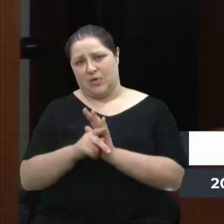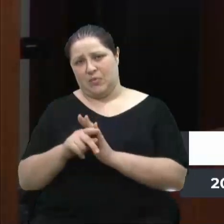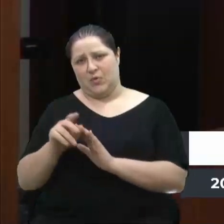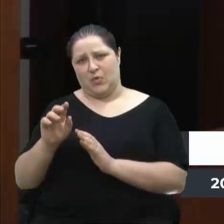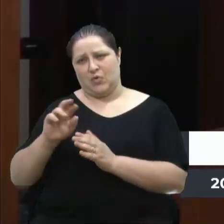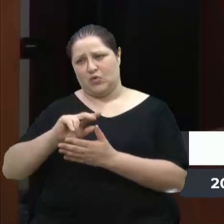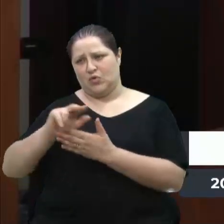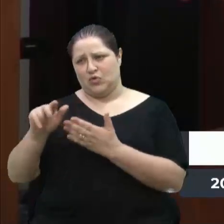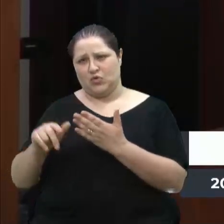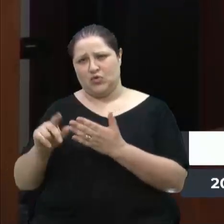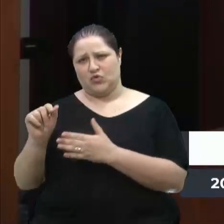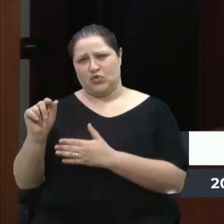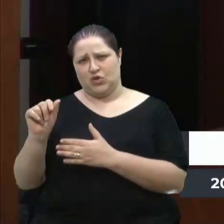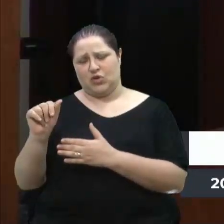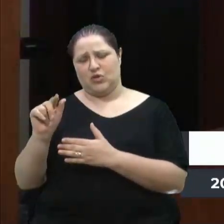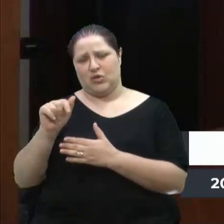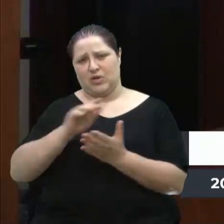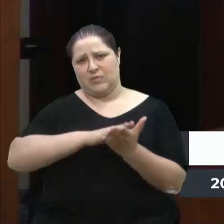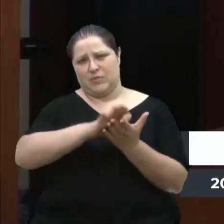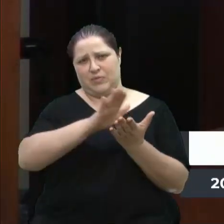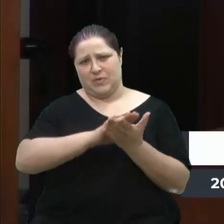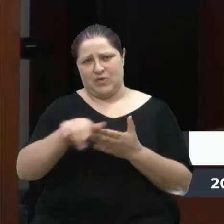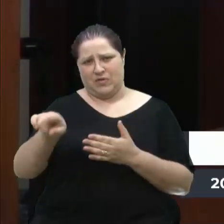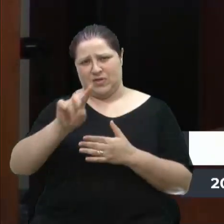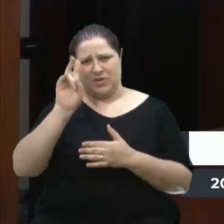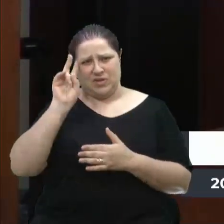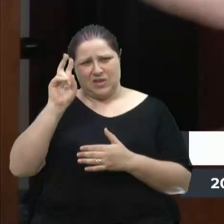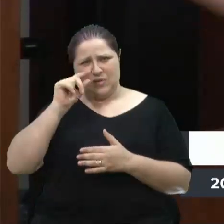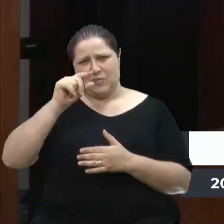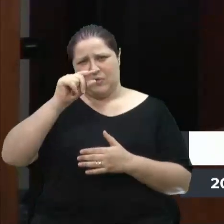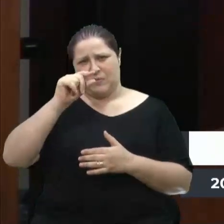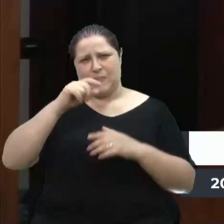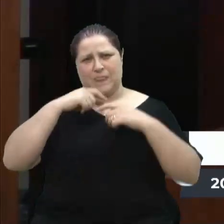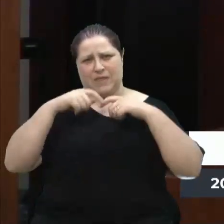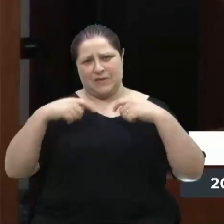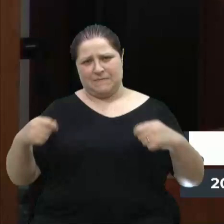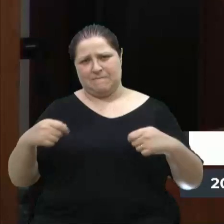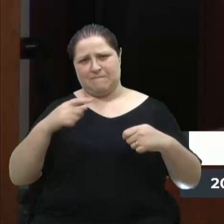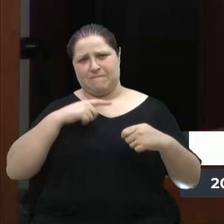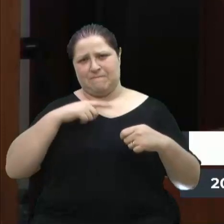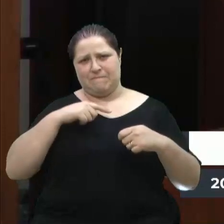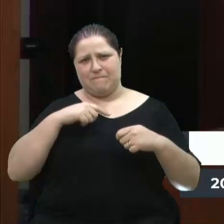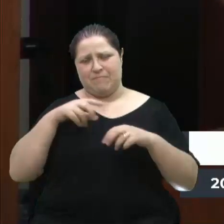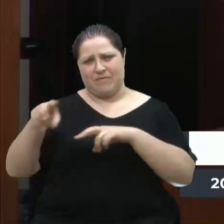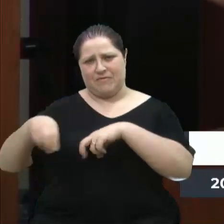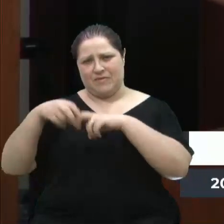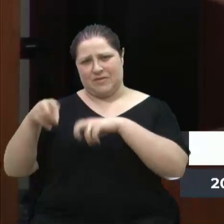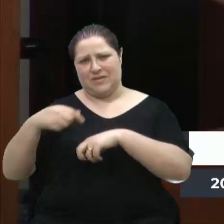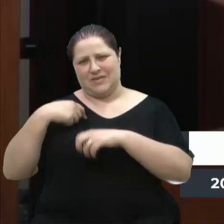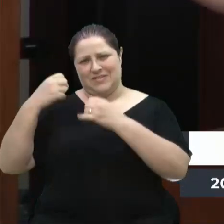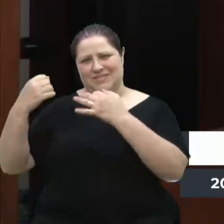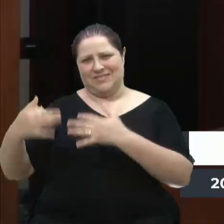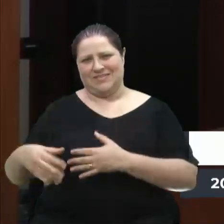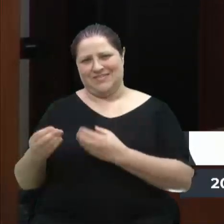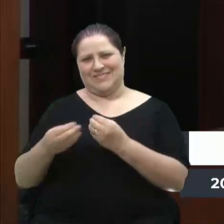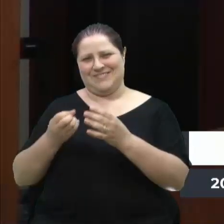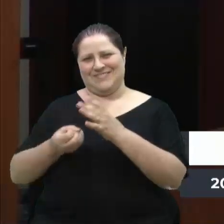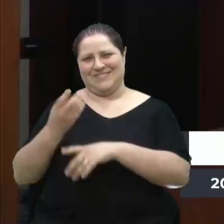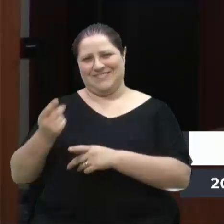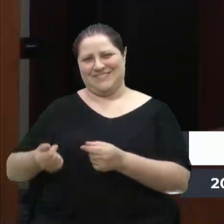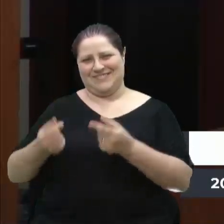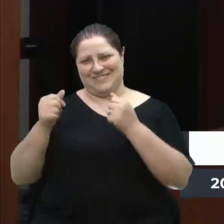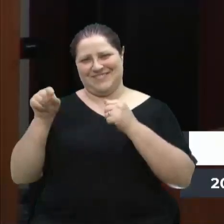criação de riqueza, e aí vocês lembram da fazendinha do Daneluz, que eu expliquei como se cria riquezas. Né, vereador Daneluz? O senhor